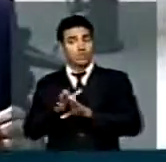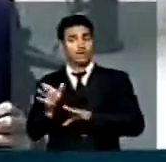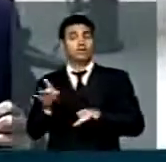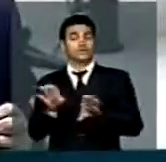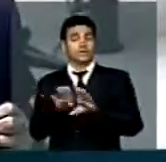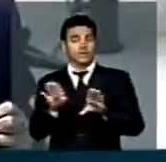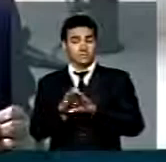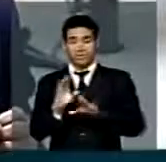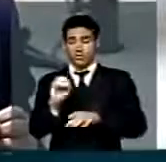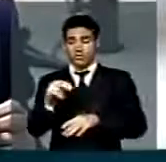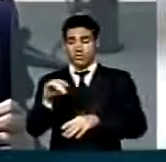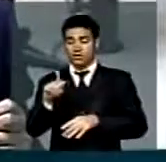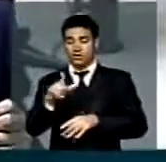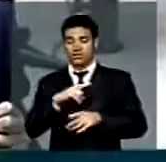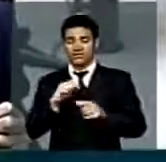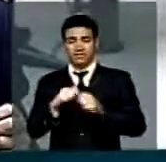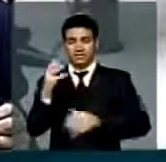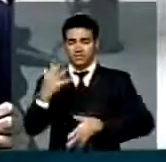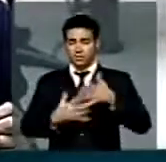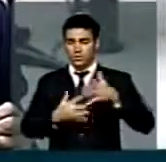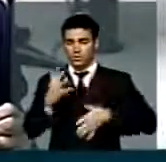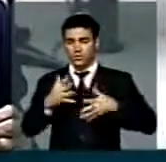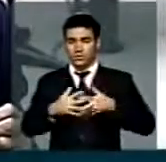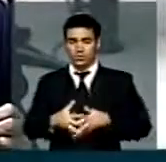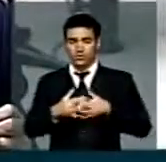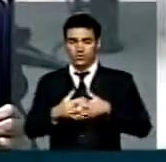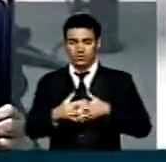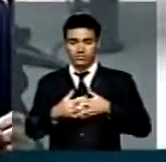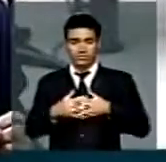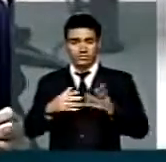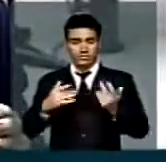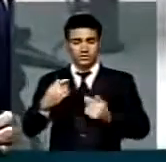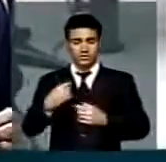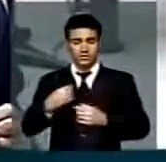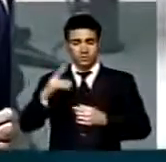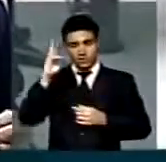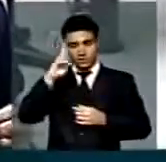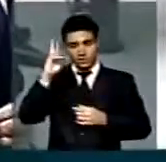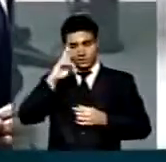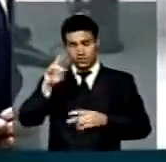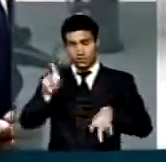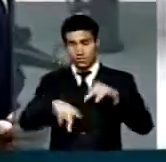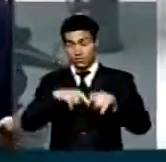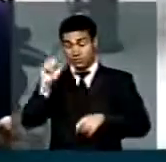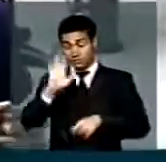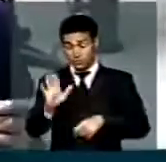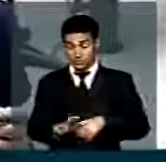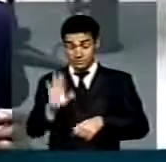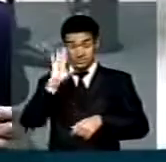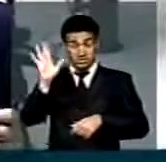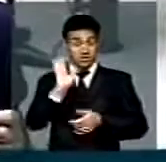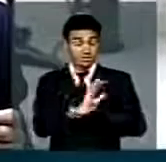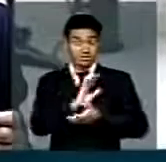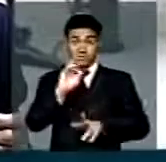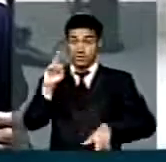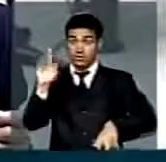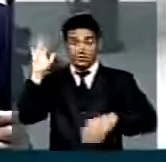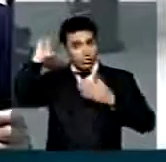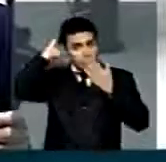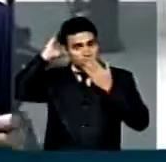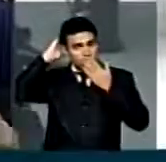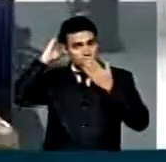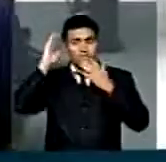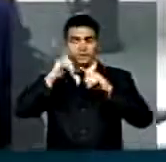que vêm criar uma confusão na memória do povo brasileiro, principalmente dos indígenas. Mas eu quero cumprimentar Vossa Excelência pela